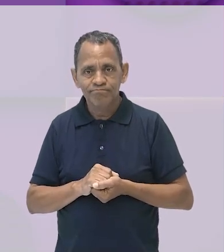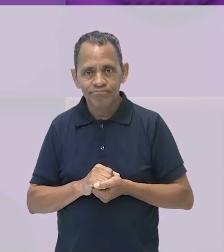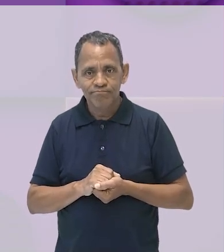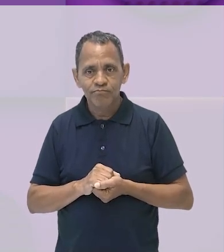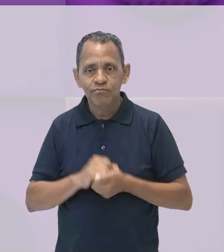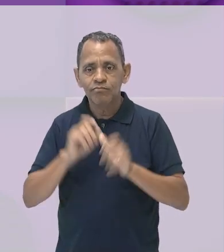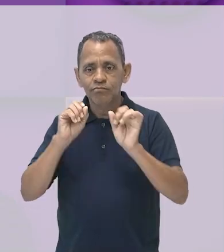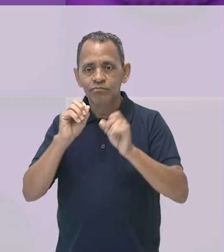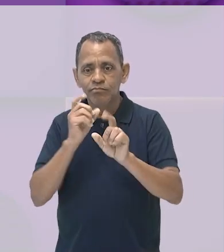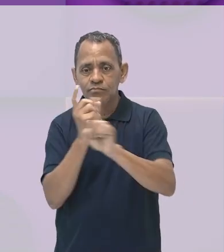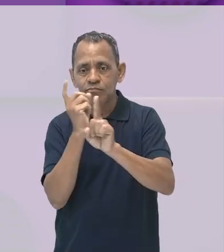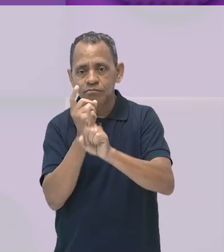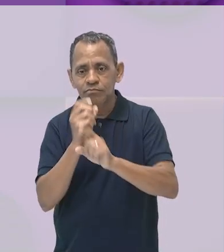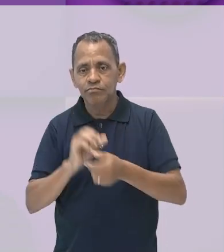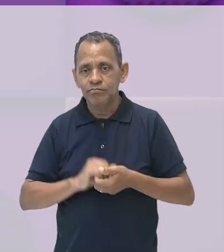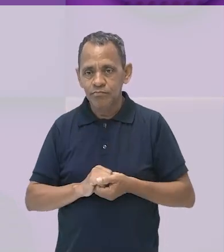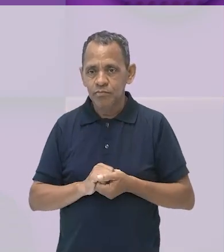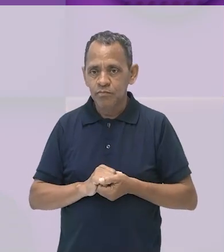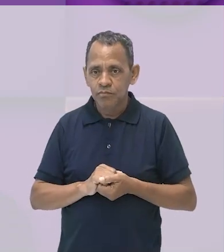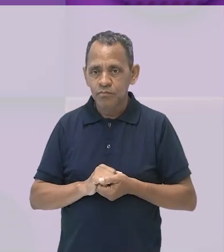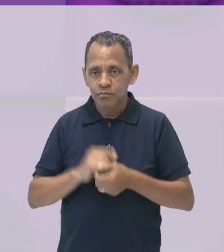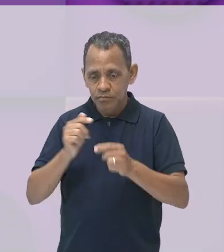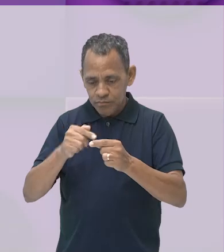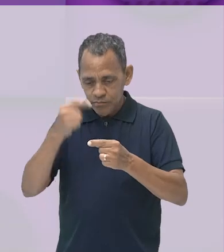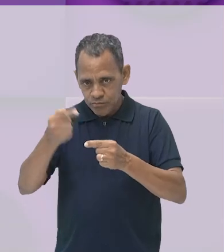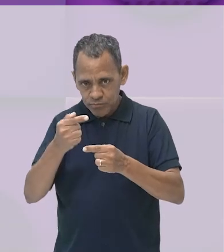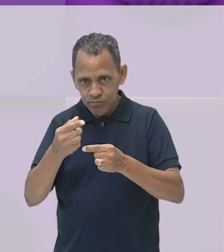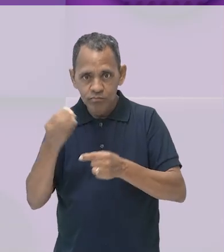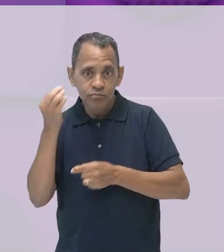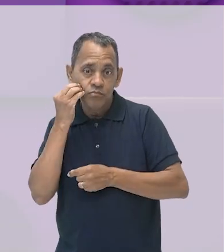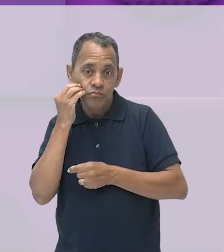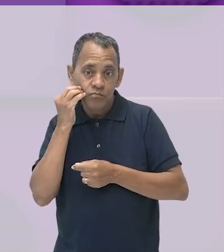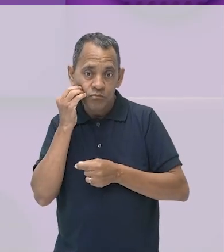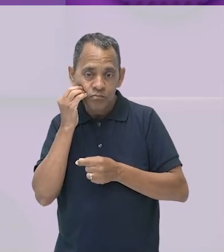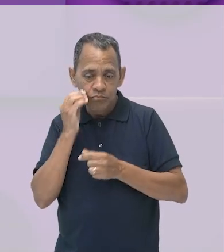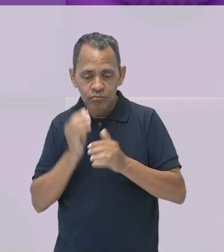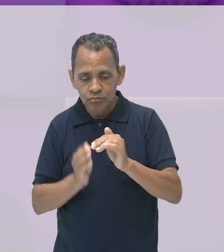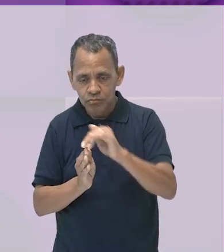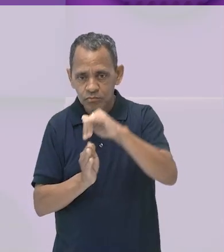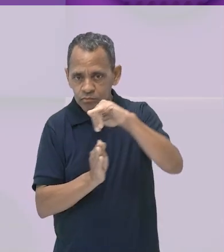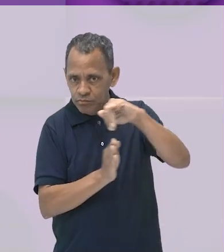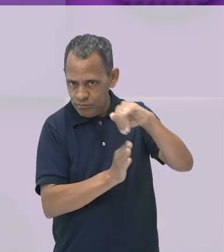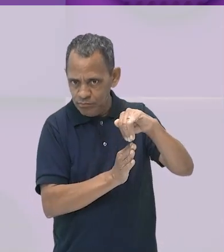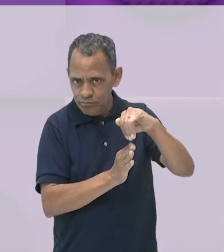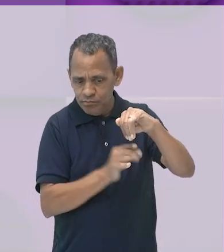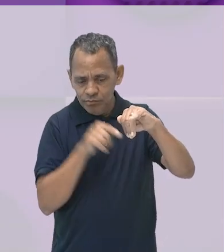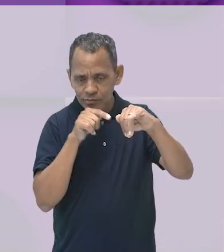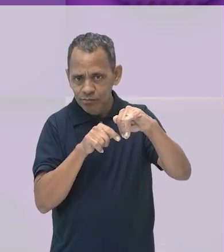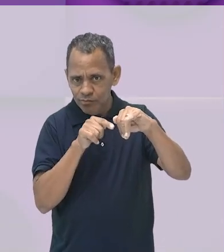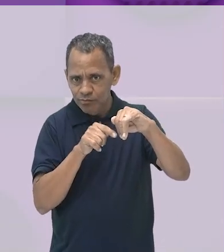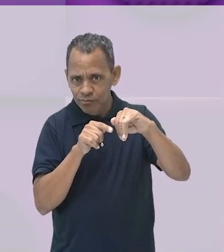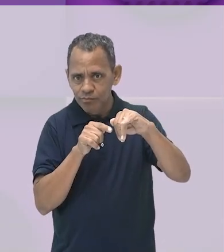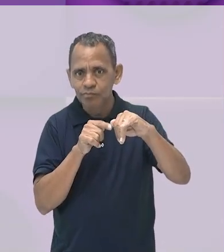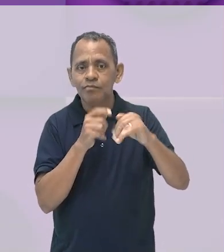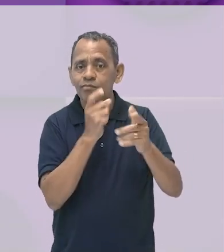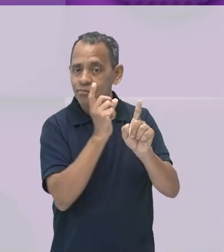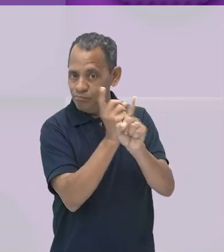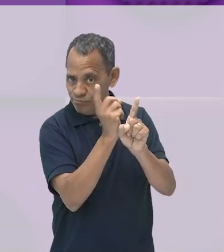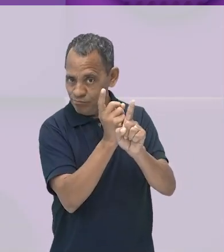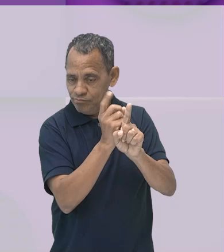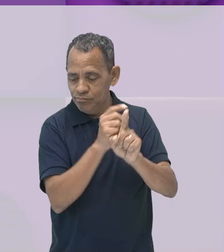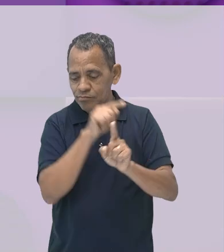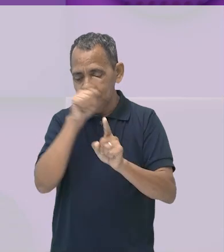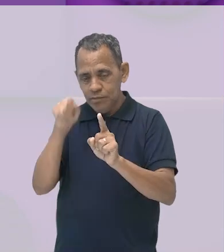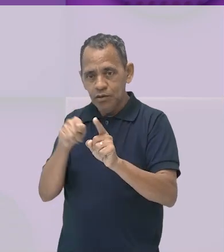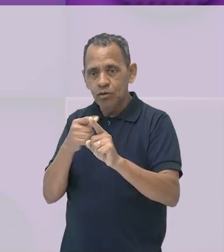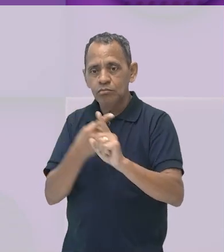demais. Beleza? E aí, depois que eu fiz esse teste, eu deixo de um lado da igualdade a grandeza que eu quero descobrir e as